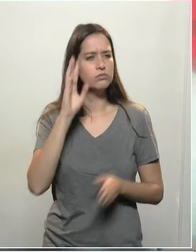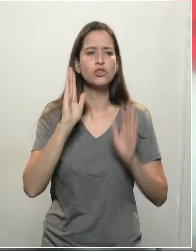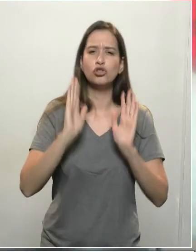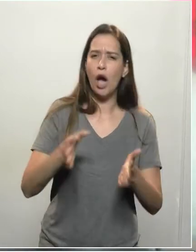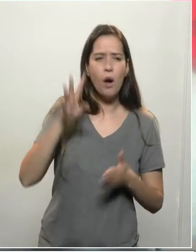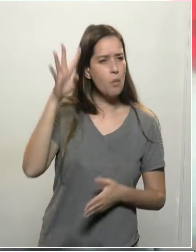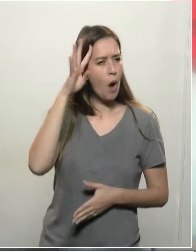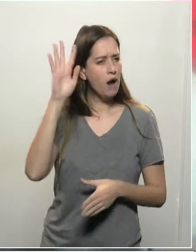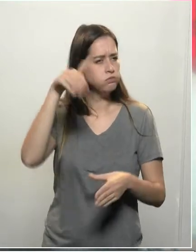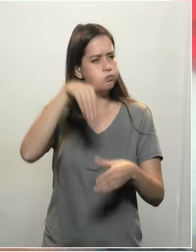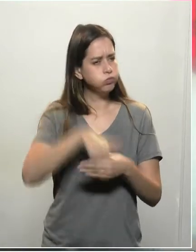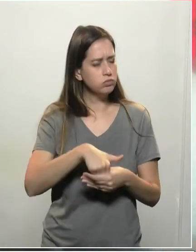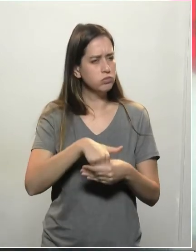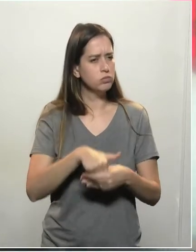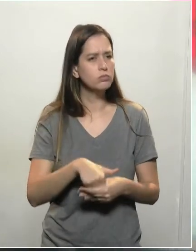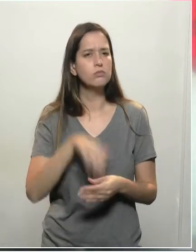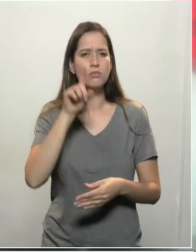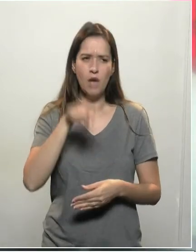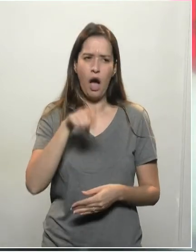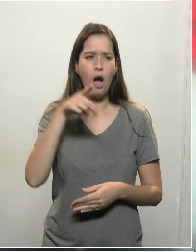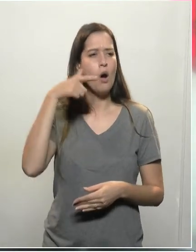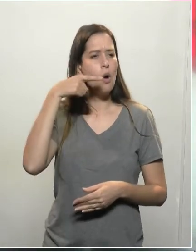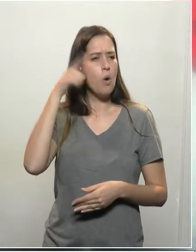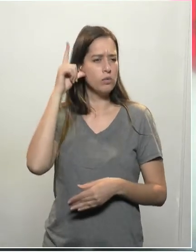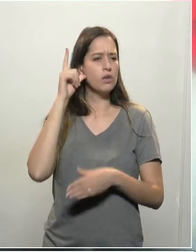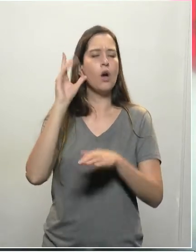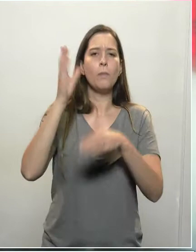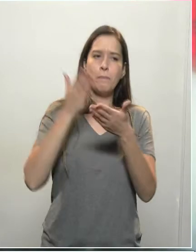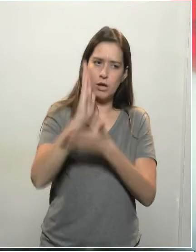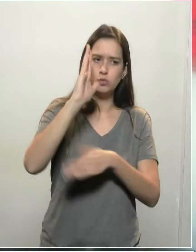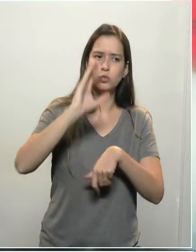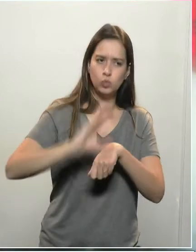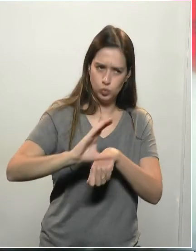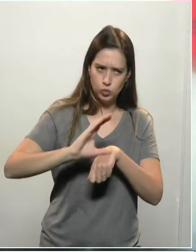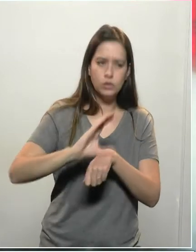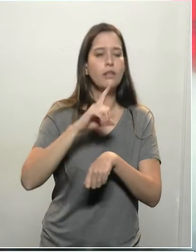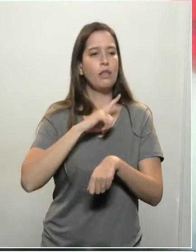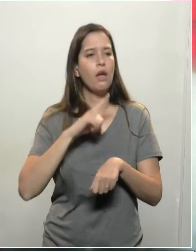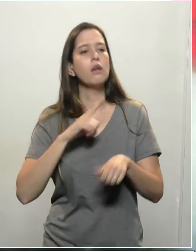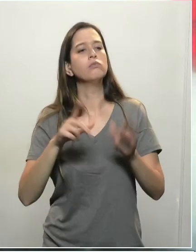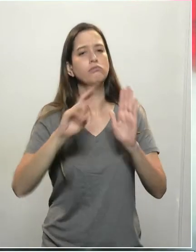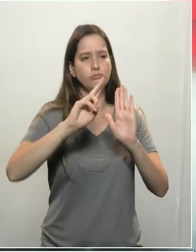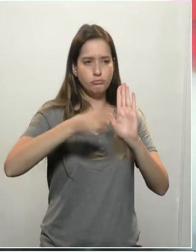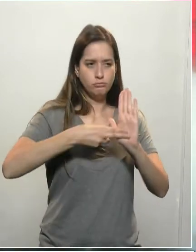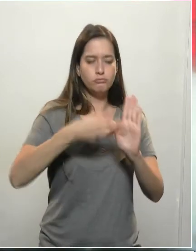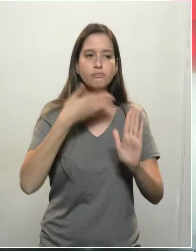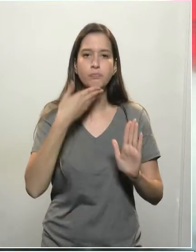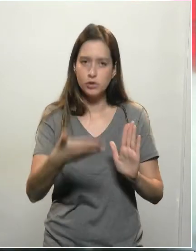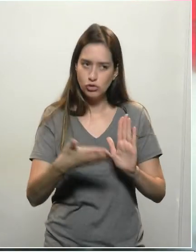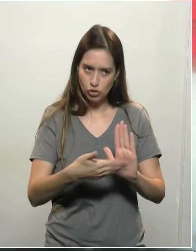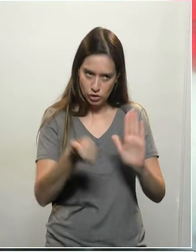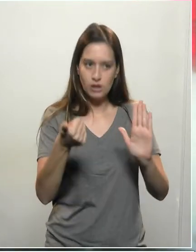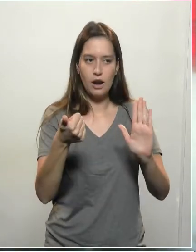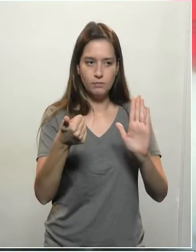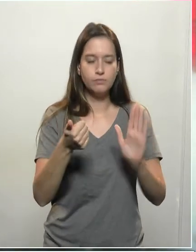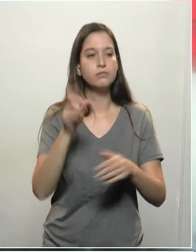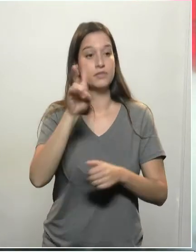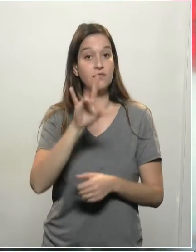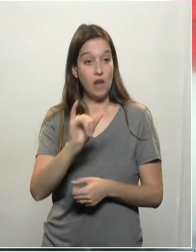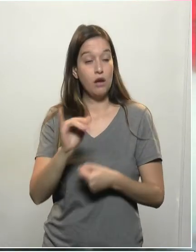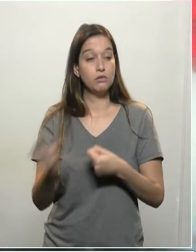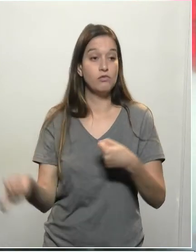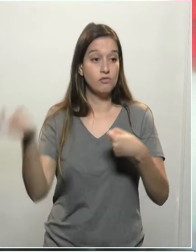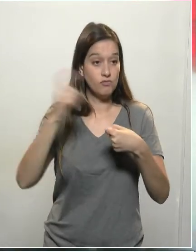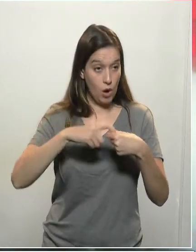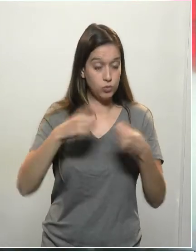sua constitucionalidade, recebeu emendas, foi retirado, obviamente, por conta disto e deverá voltar à pauta no dia